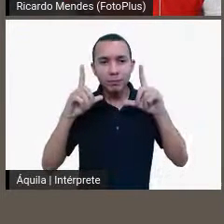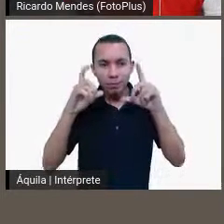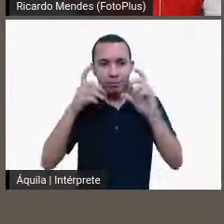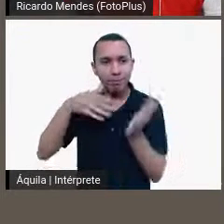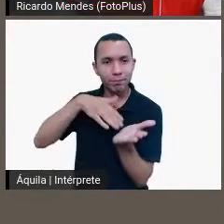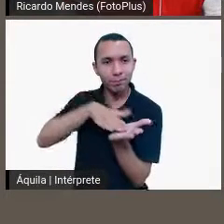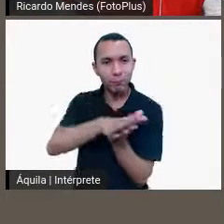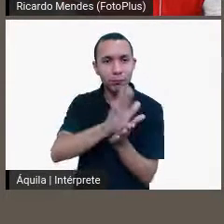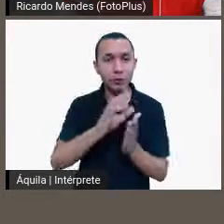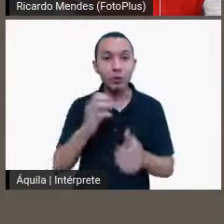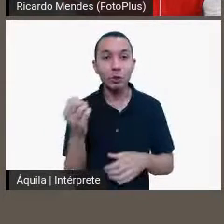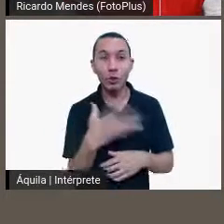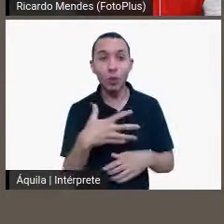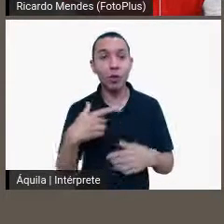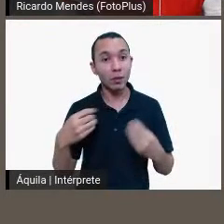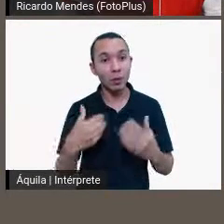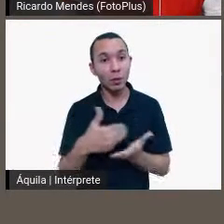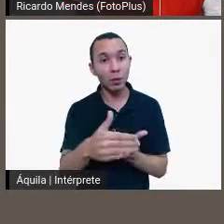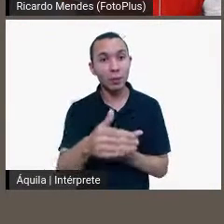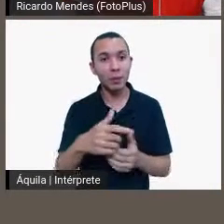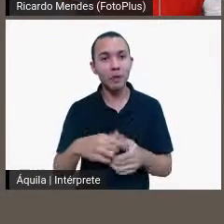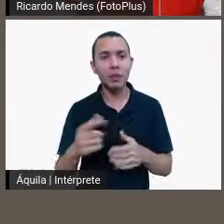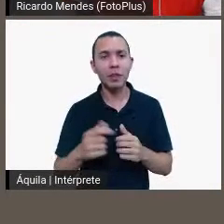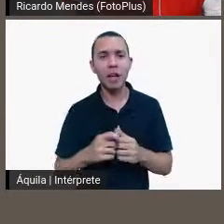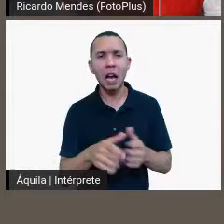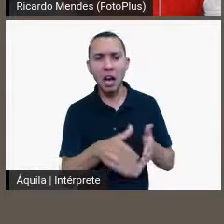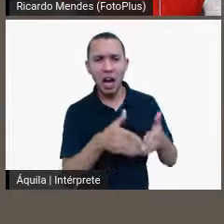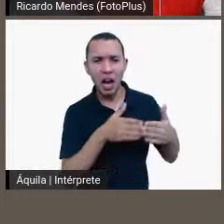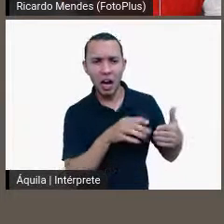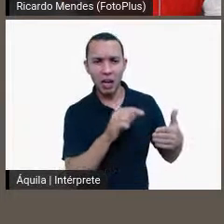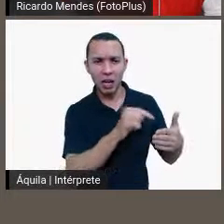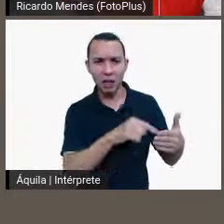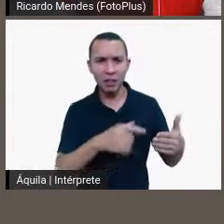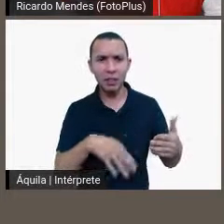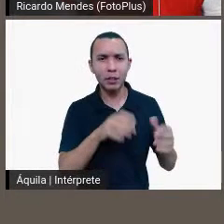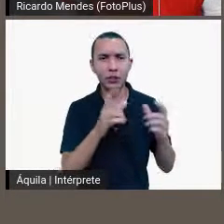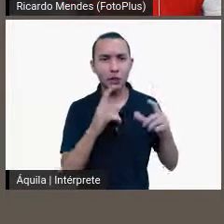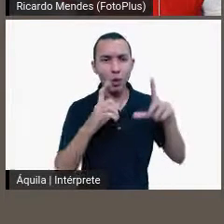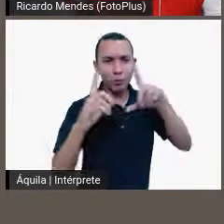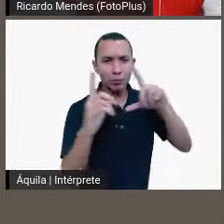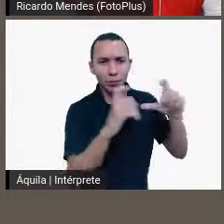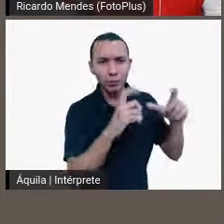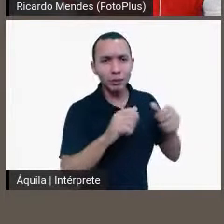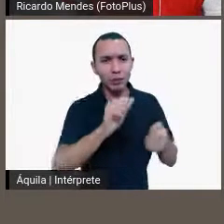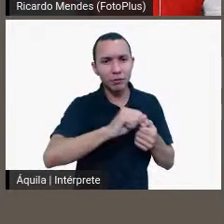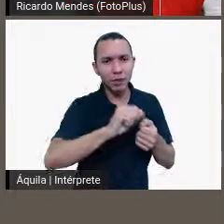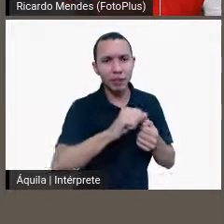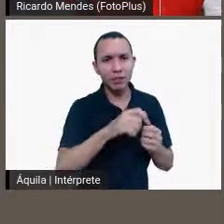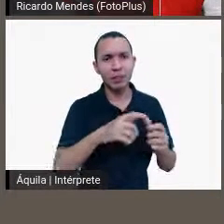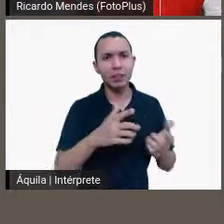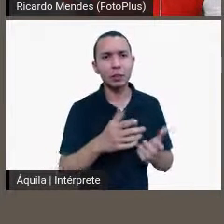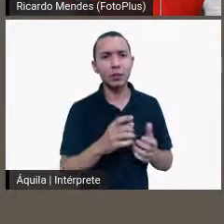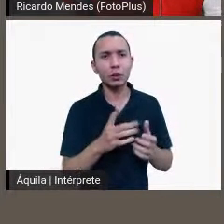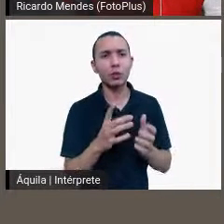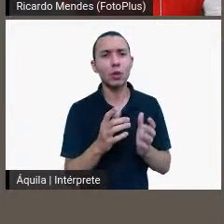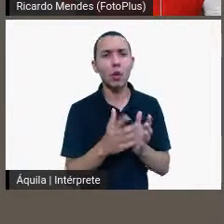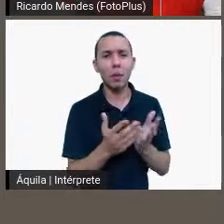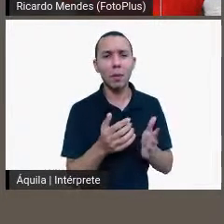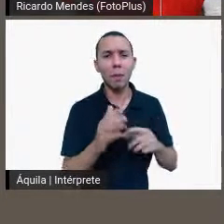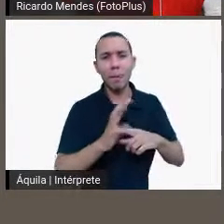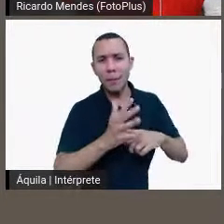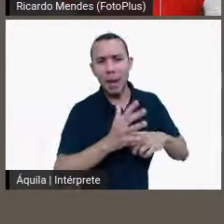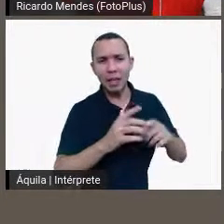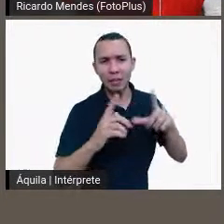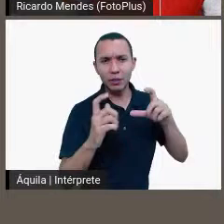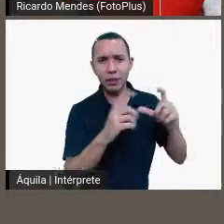nessa direção. Afastando-se de uma ideia da imagem técnica a partir da captação, produção de imagens por meio de aparelhos, propor agora